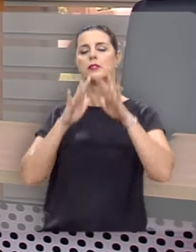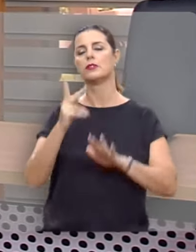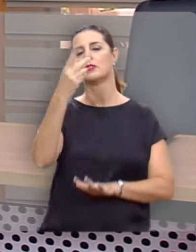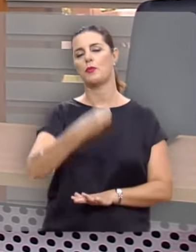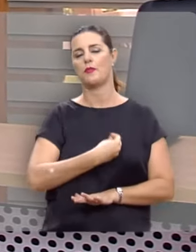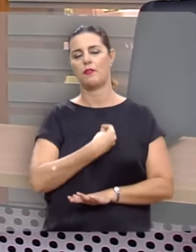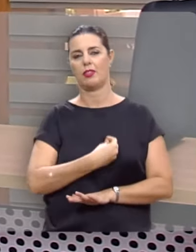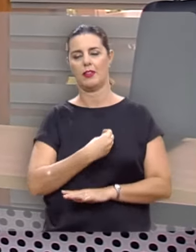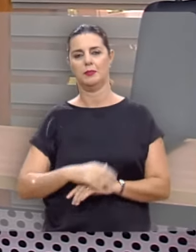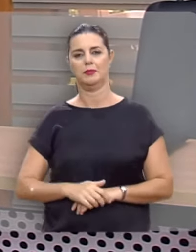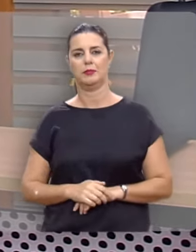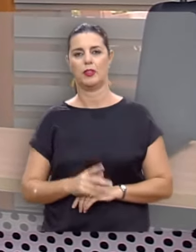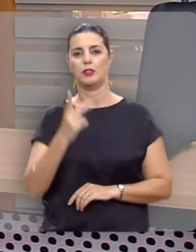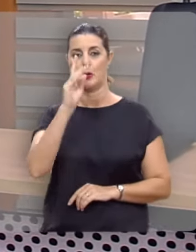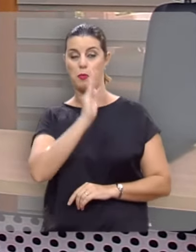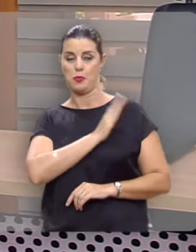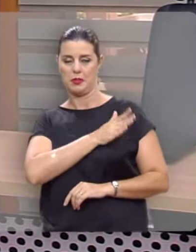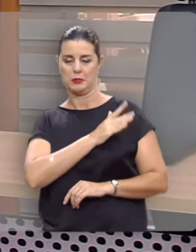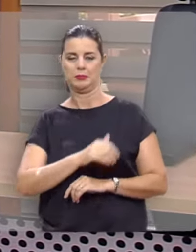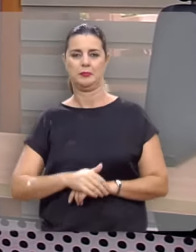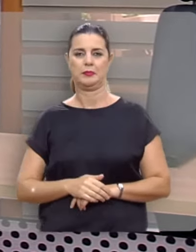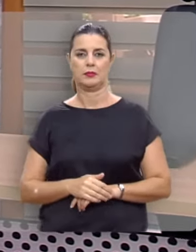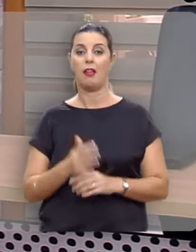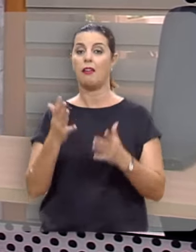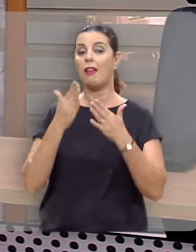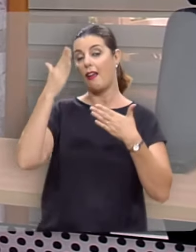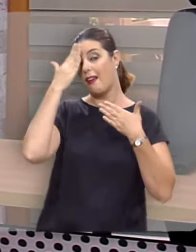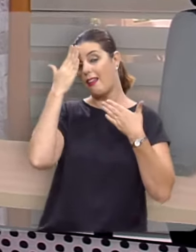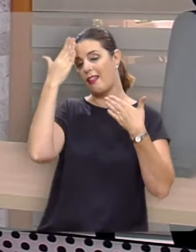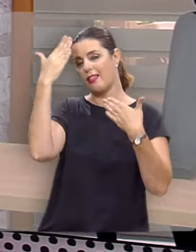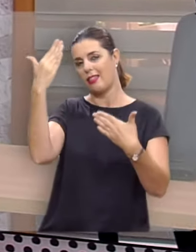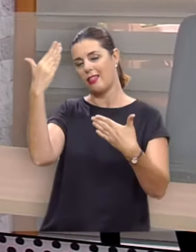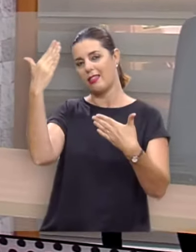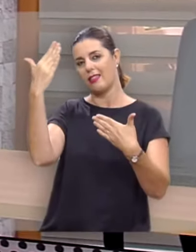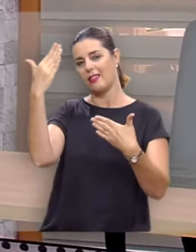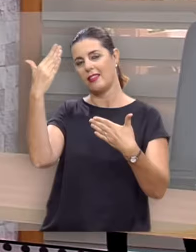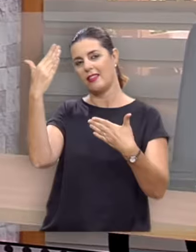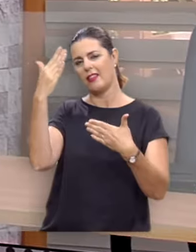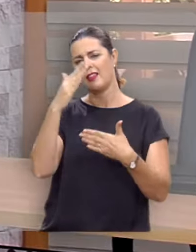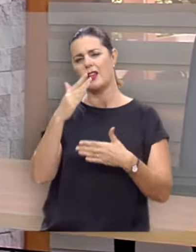abençoar a sua vida, o seu coração. Queremos agradecer